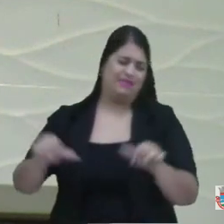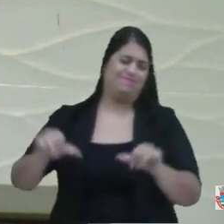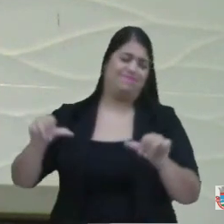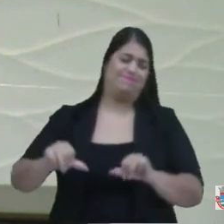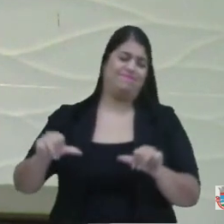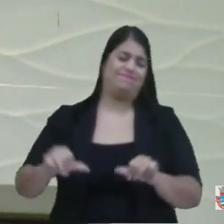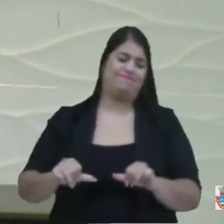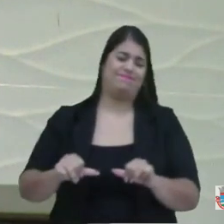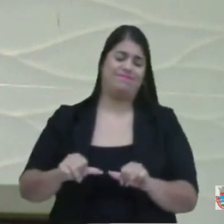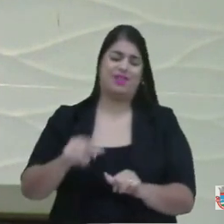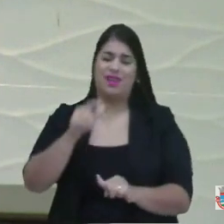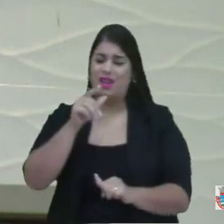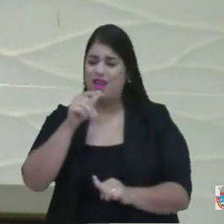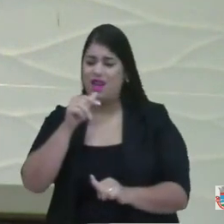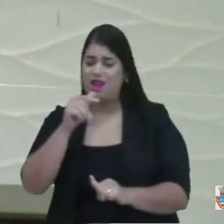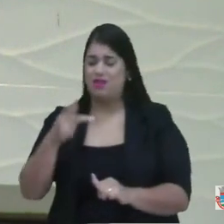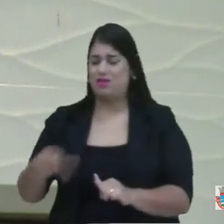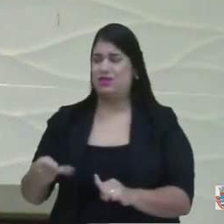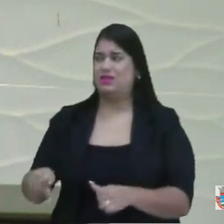o abastecimento da água lá da vila.